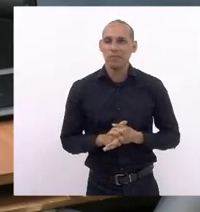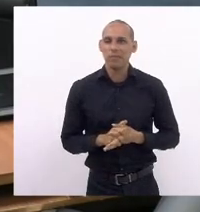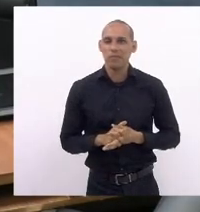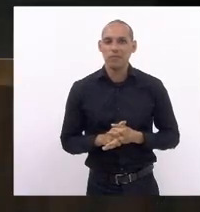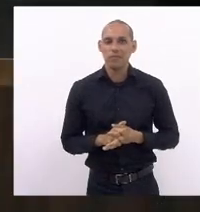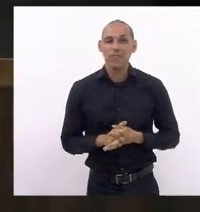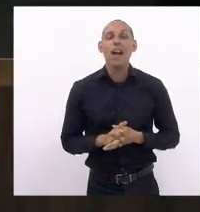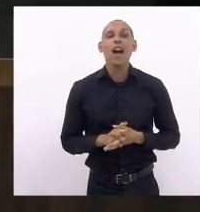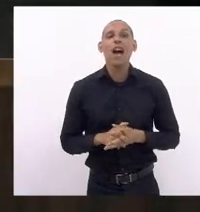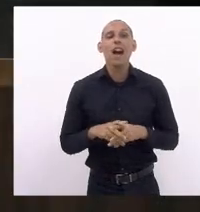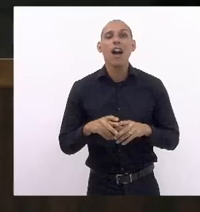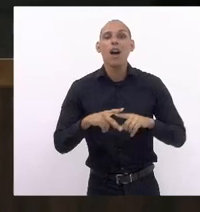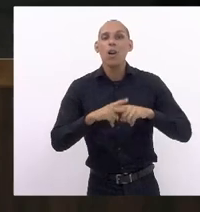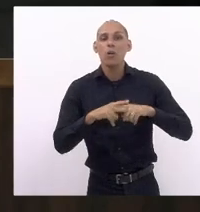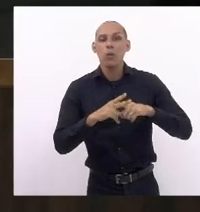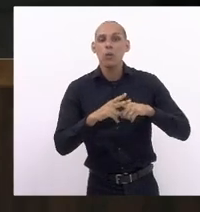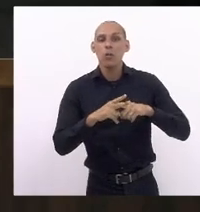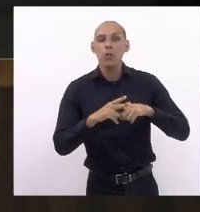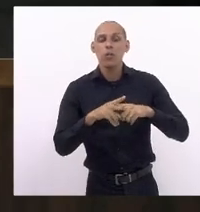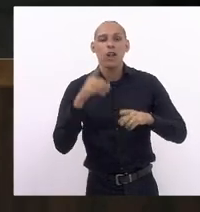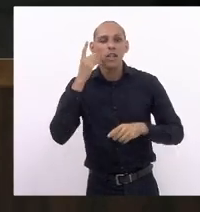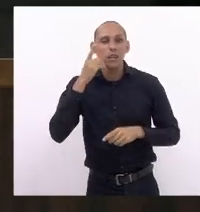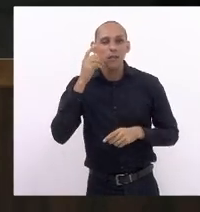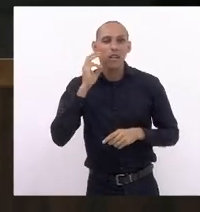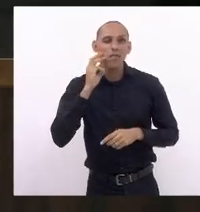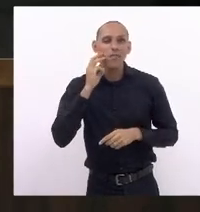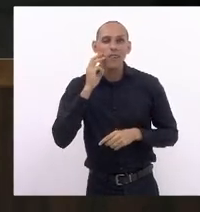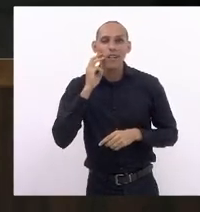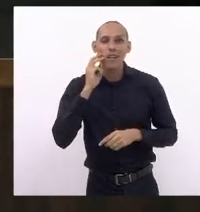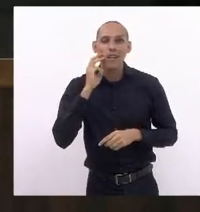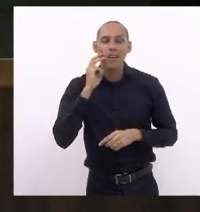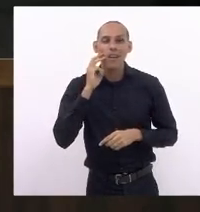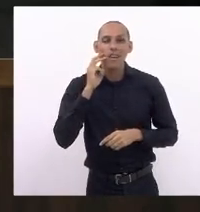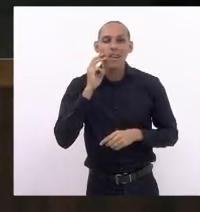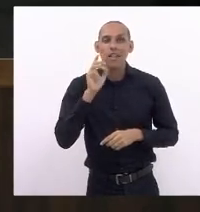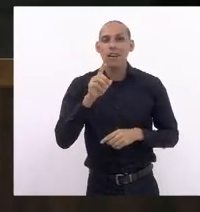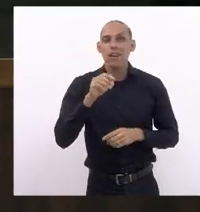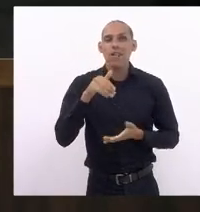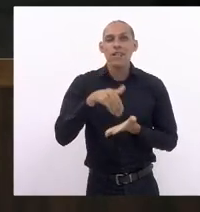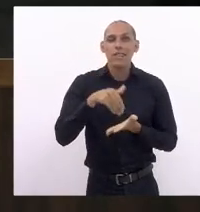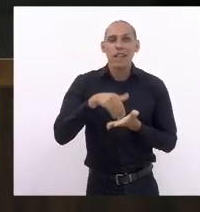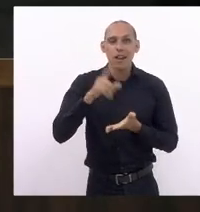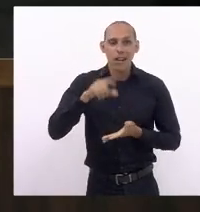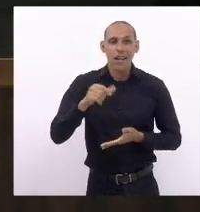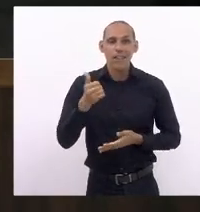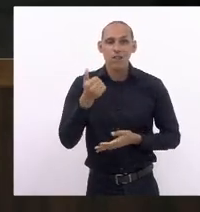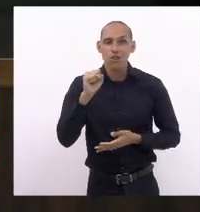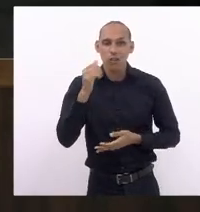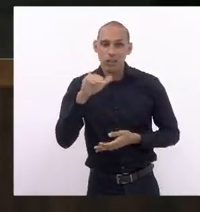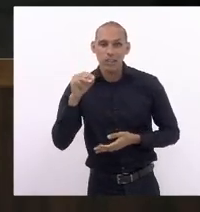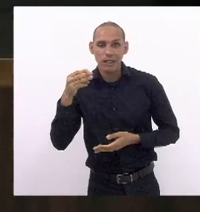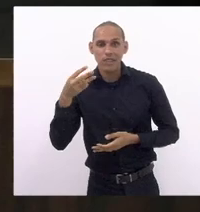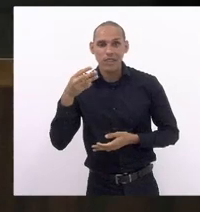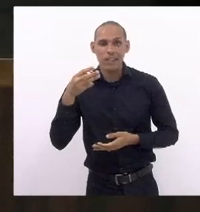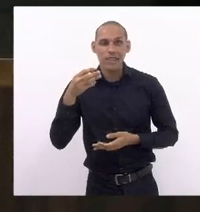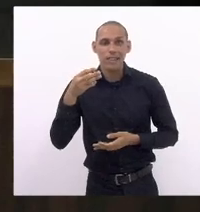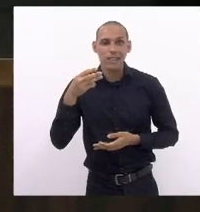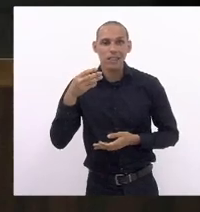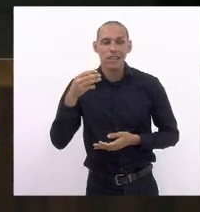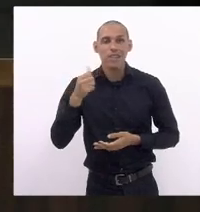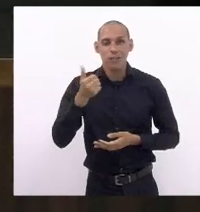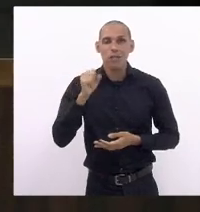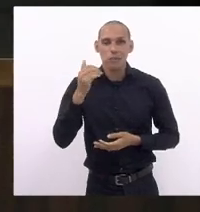Ah, está me corrigindo aqui o deputado Valdec. O expediente final termina às 18h30, está me corrigindo